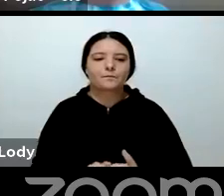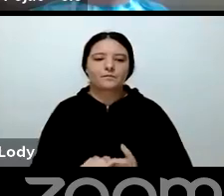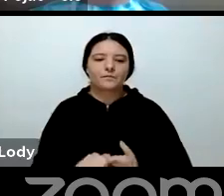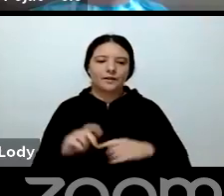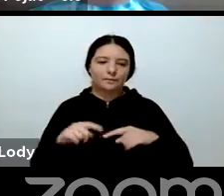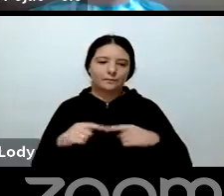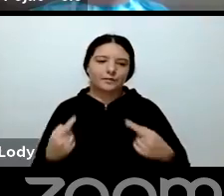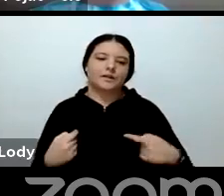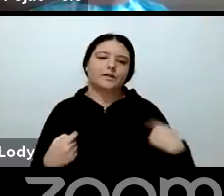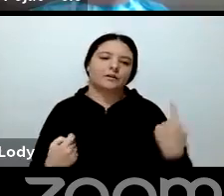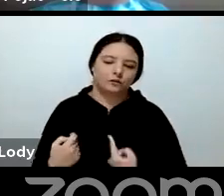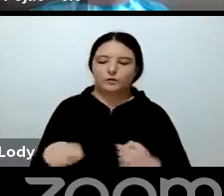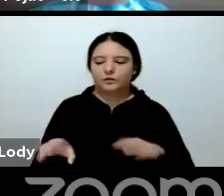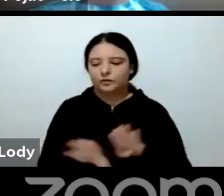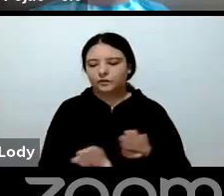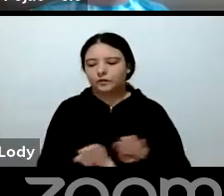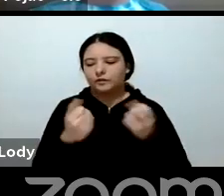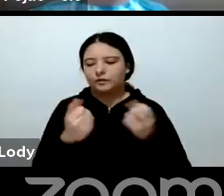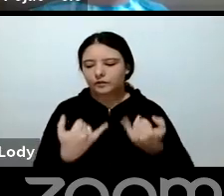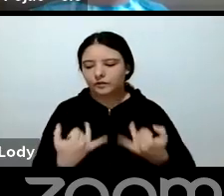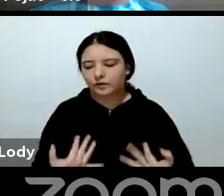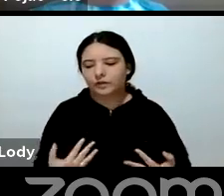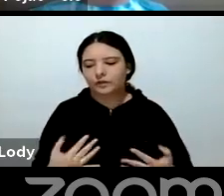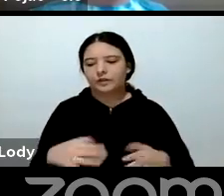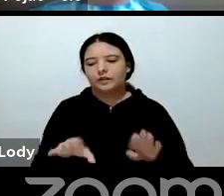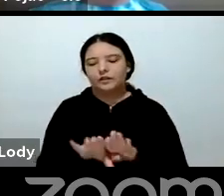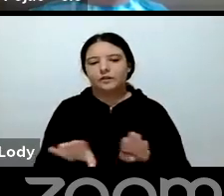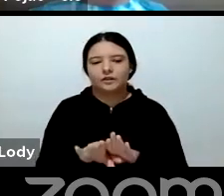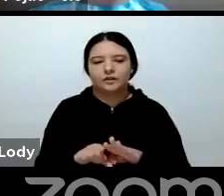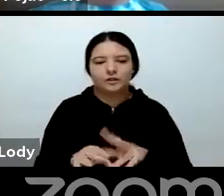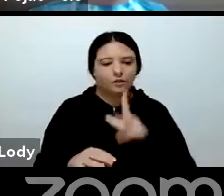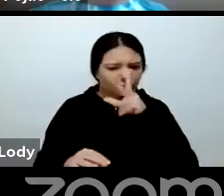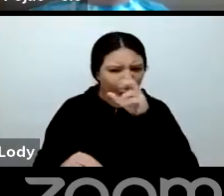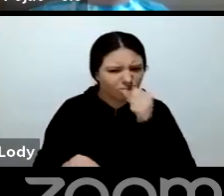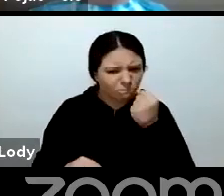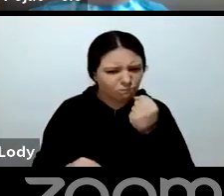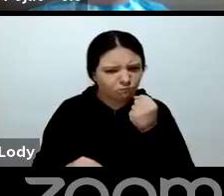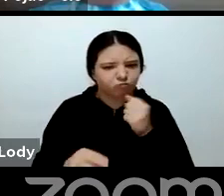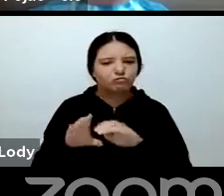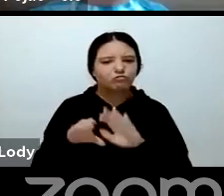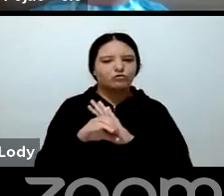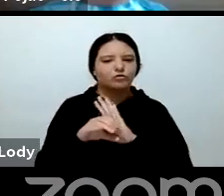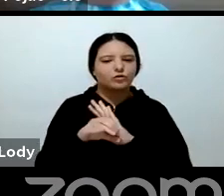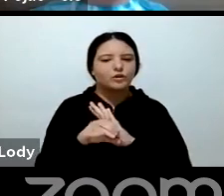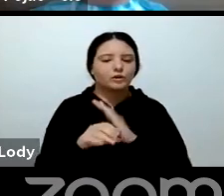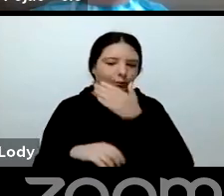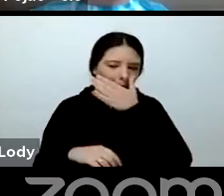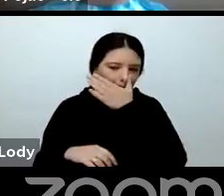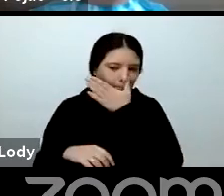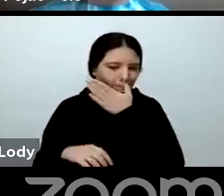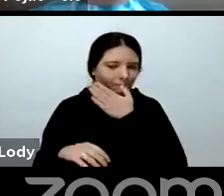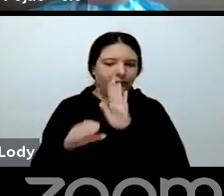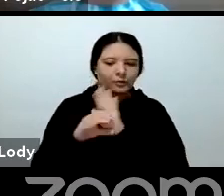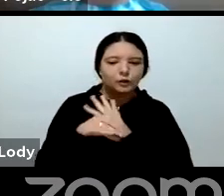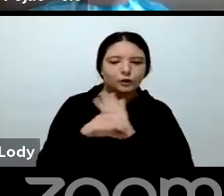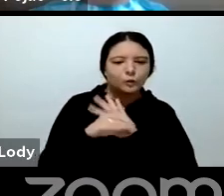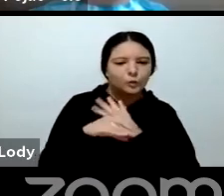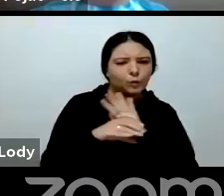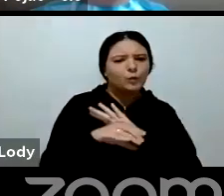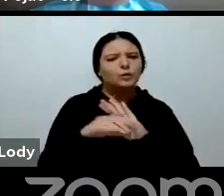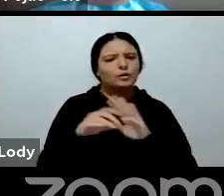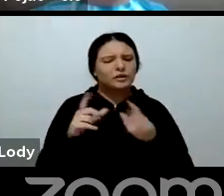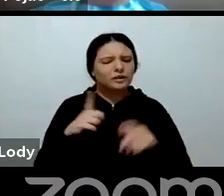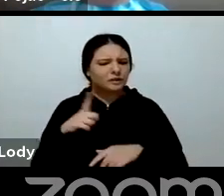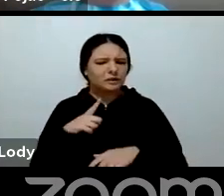estava falando é essa força desse conceito, que é um conceito que quebra muitas amarras,